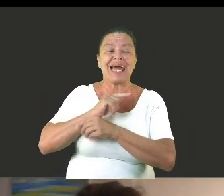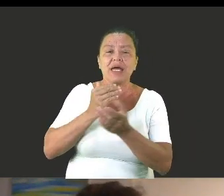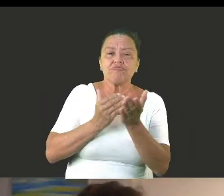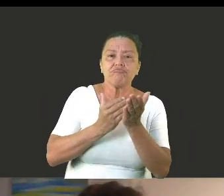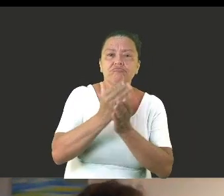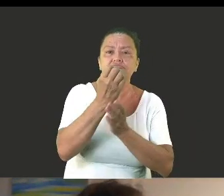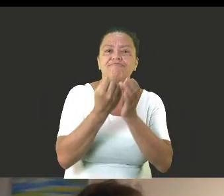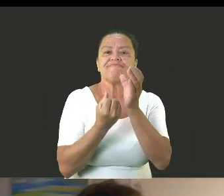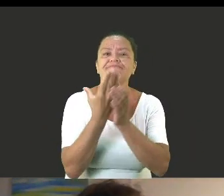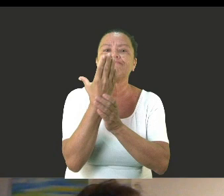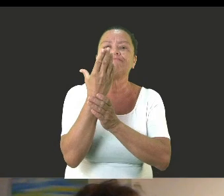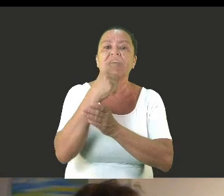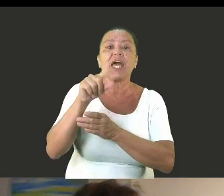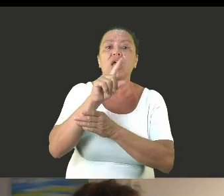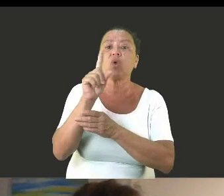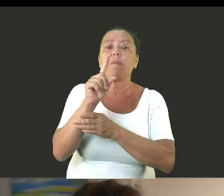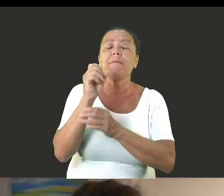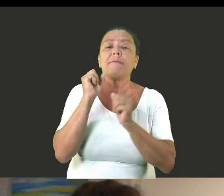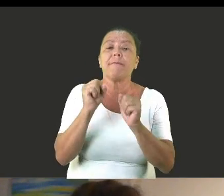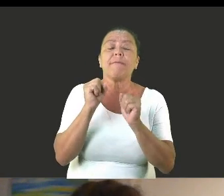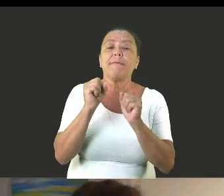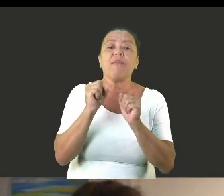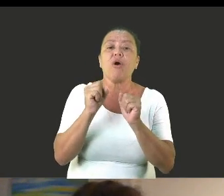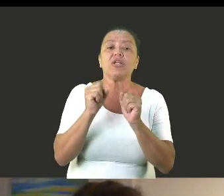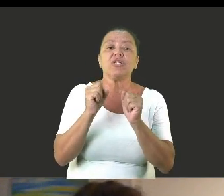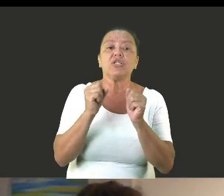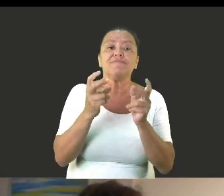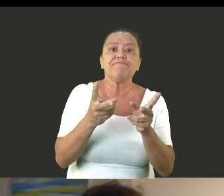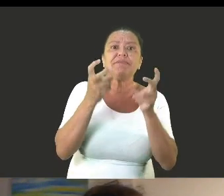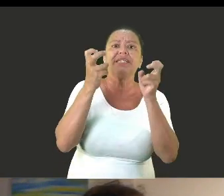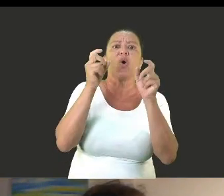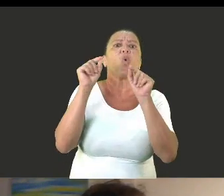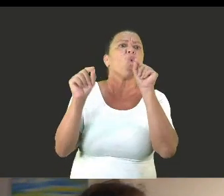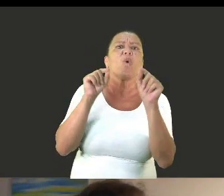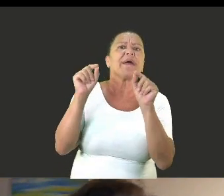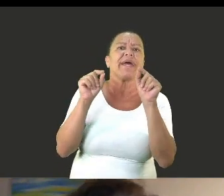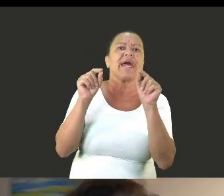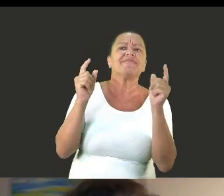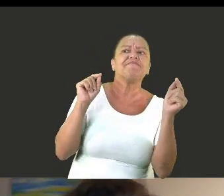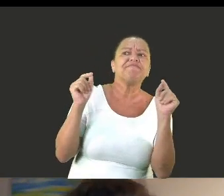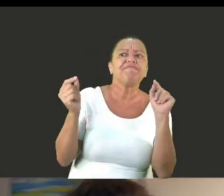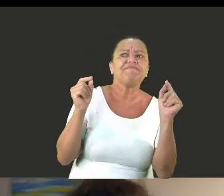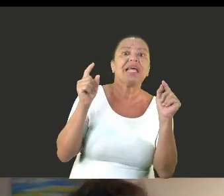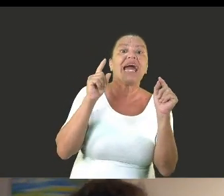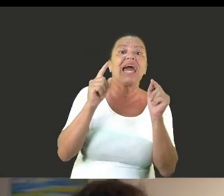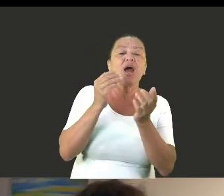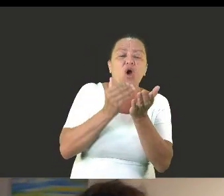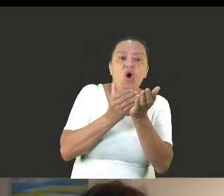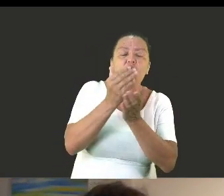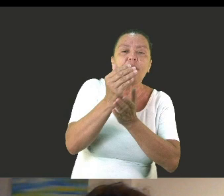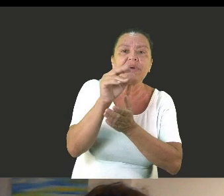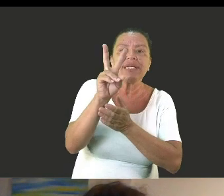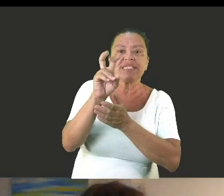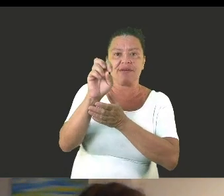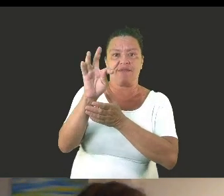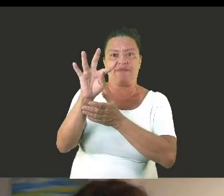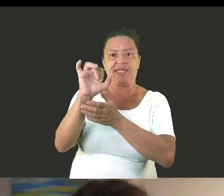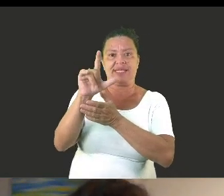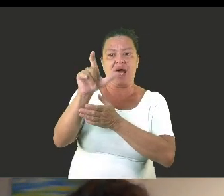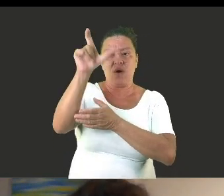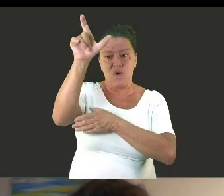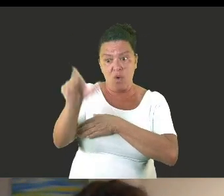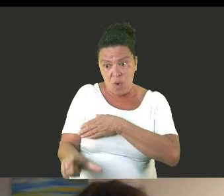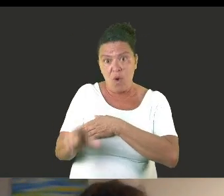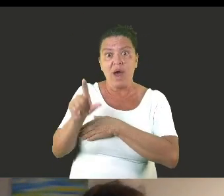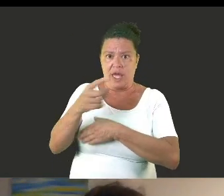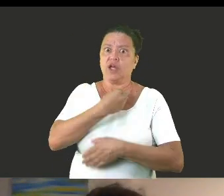inapreensível e que ainda não pode ser definido. É o princípio vital. ativo no ser